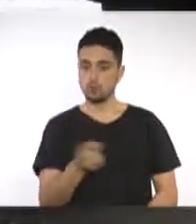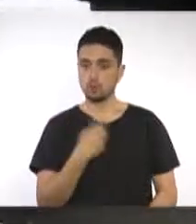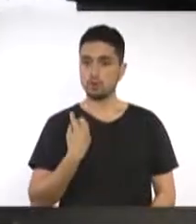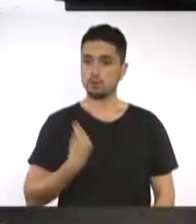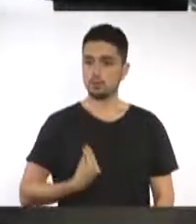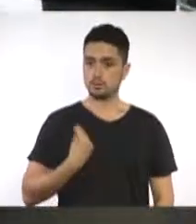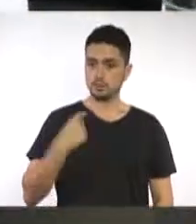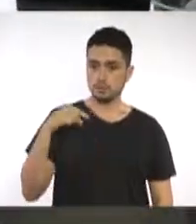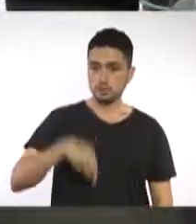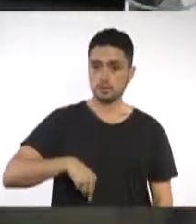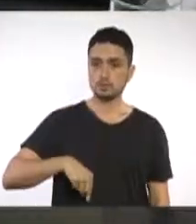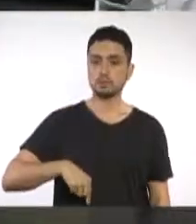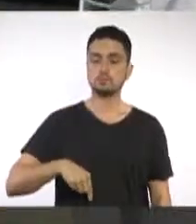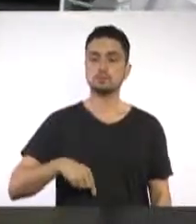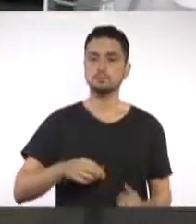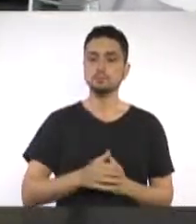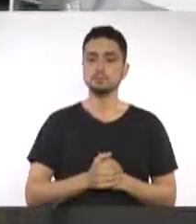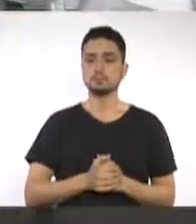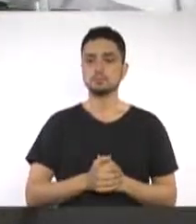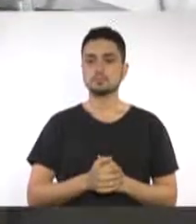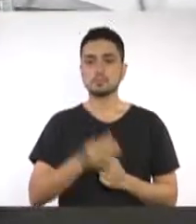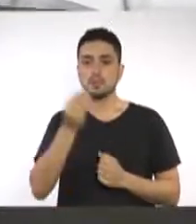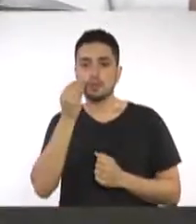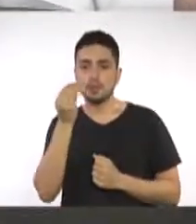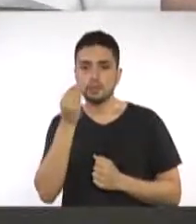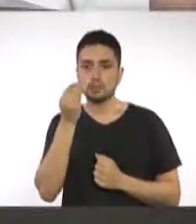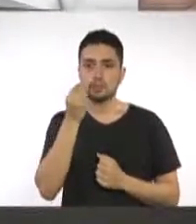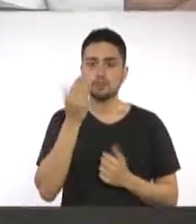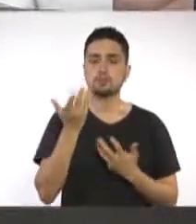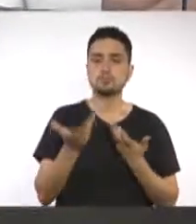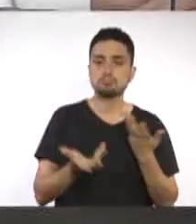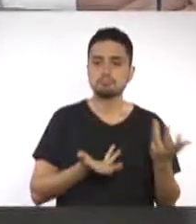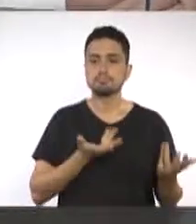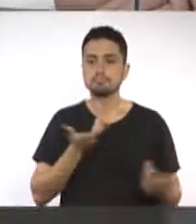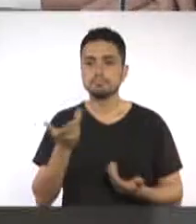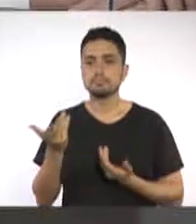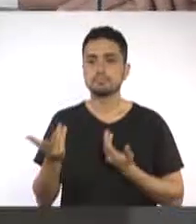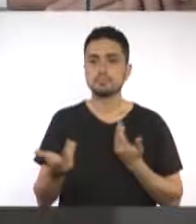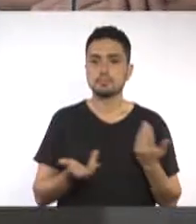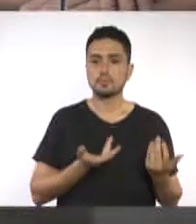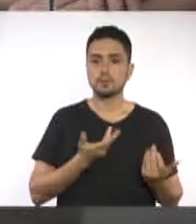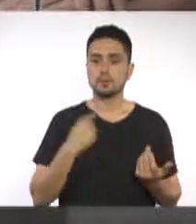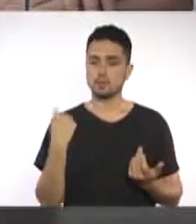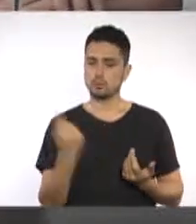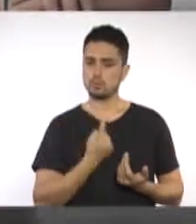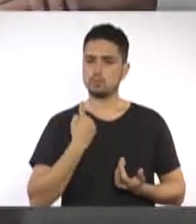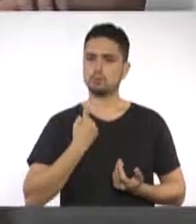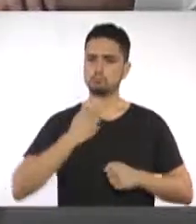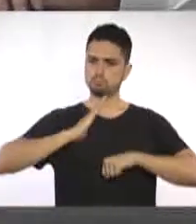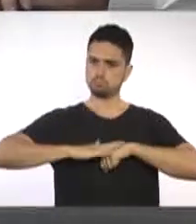mais do que nunca, exercitando o nosso dever